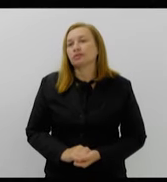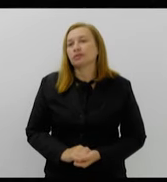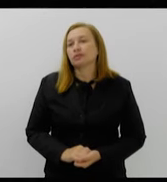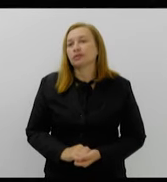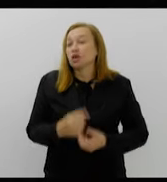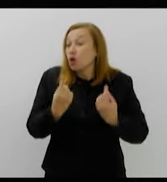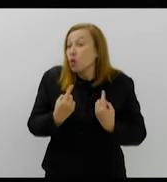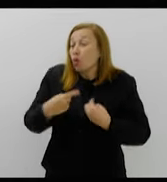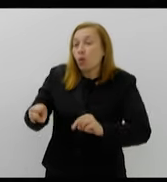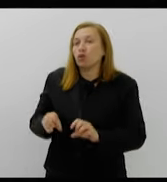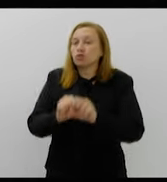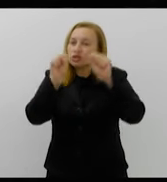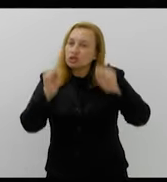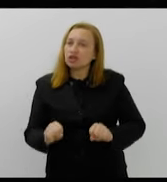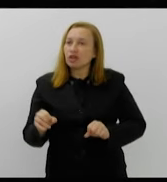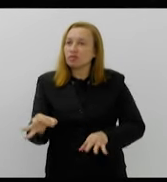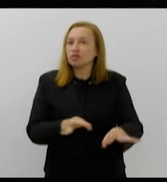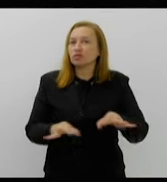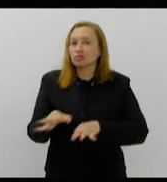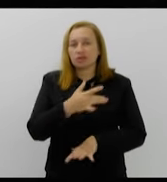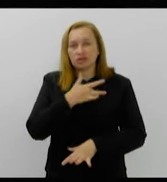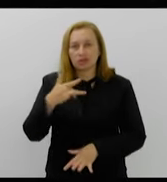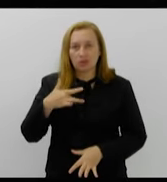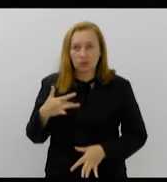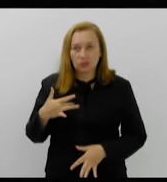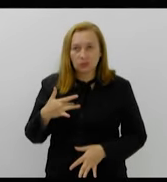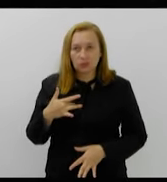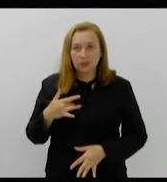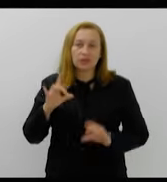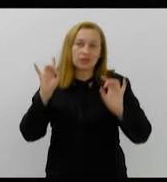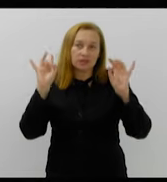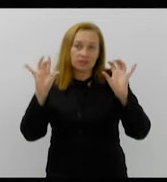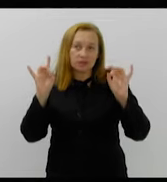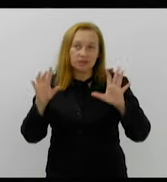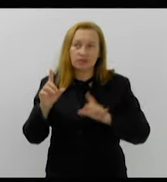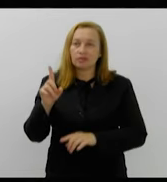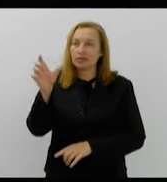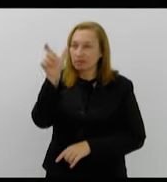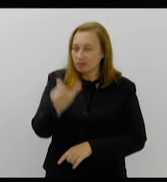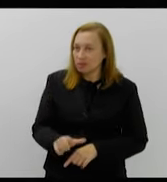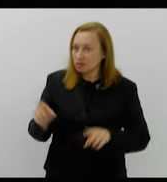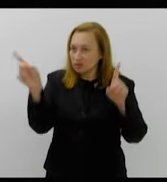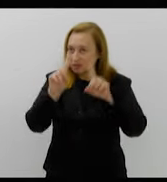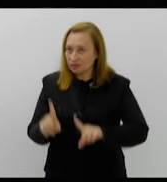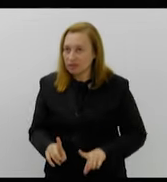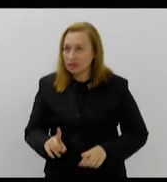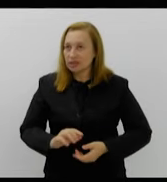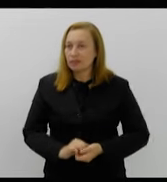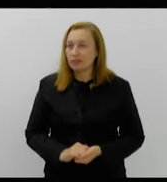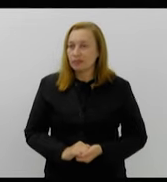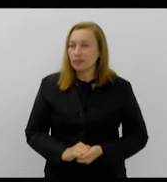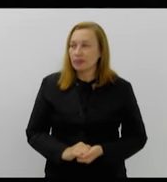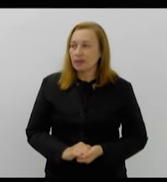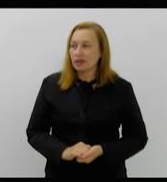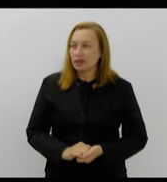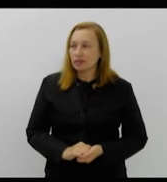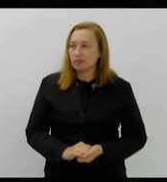enfrentar os sistemas dos planos de saúde especialmente para as pessoas com deficiência onde atingia